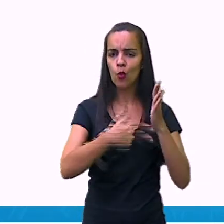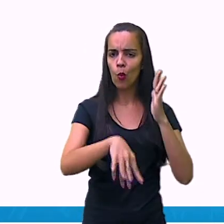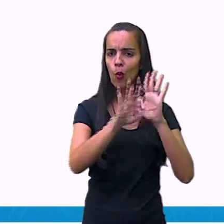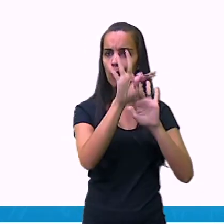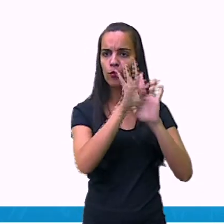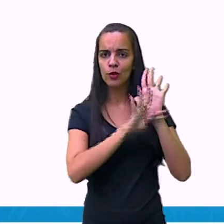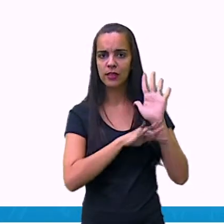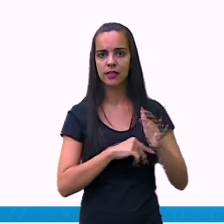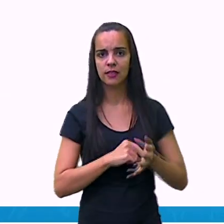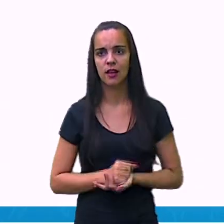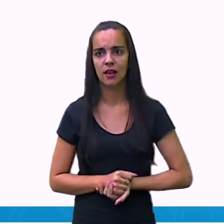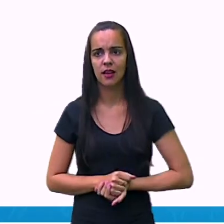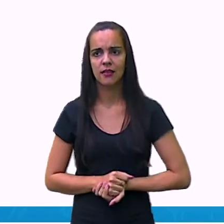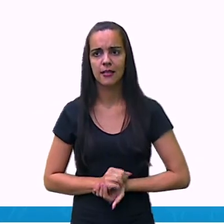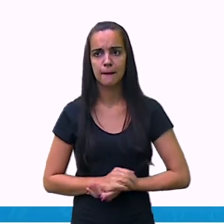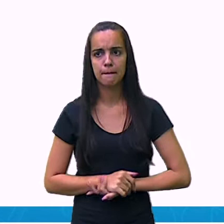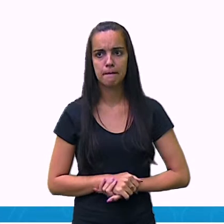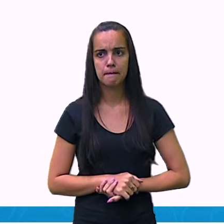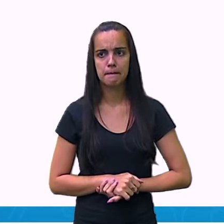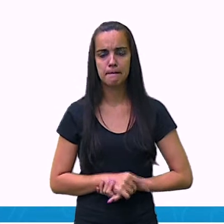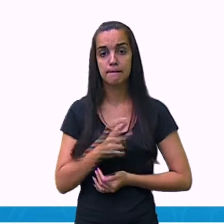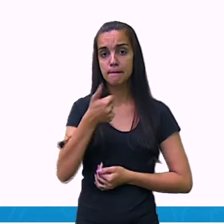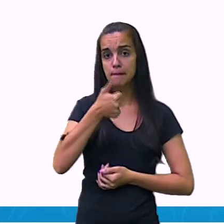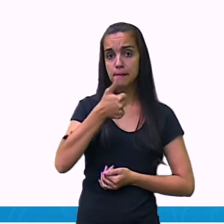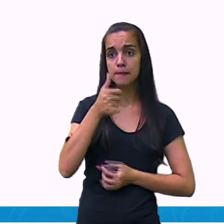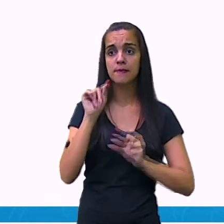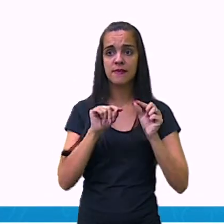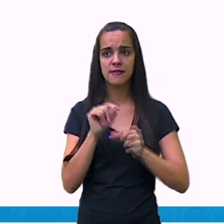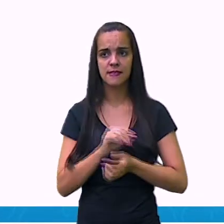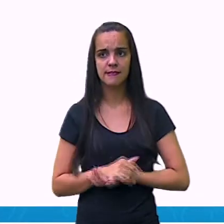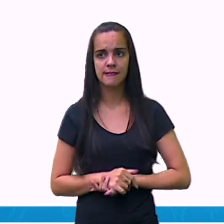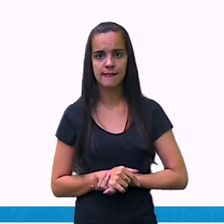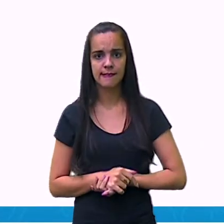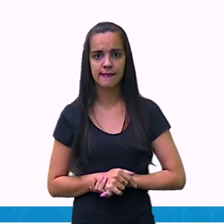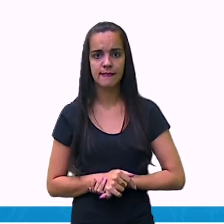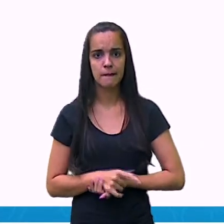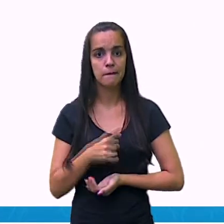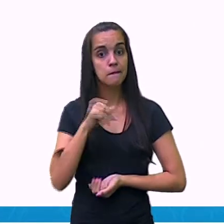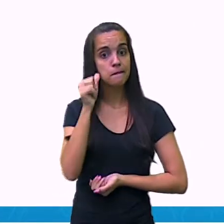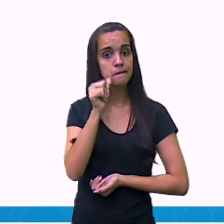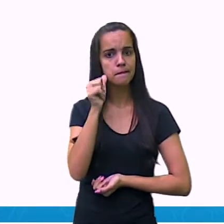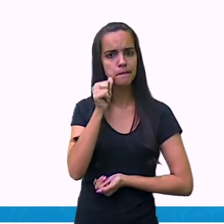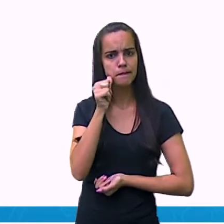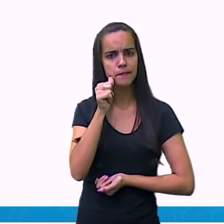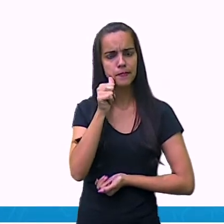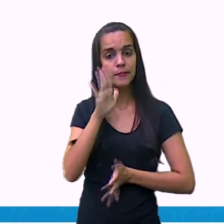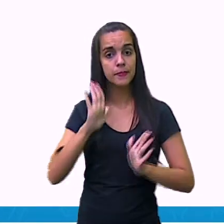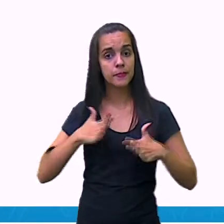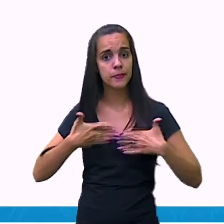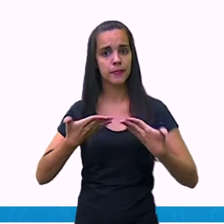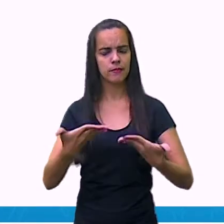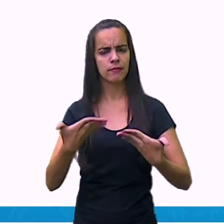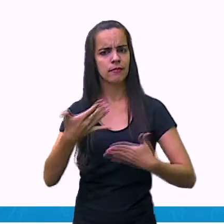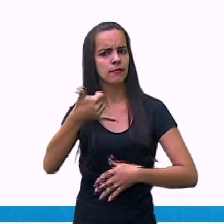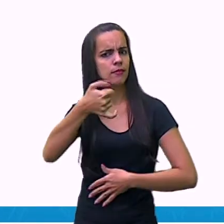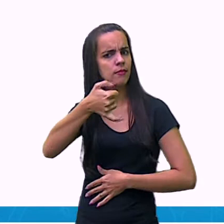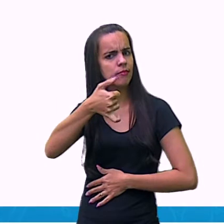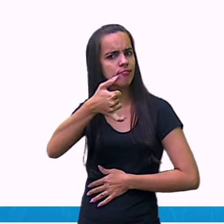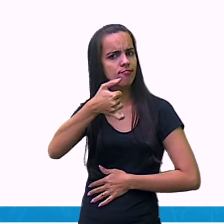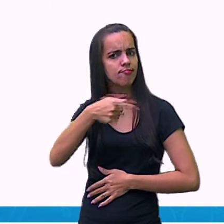novamente. Então, o que vem primeiro aí? A menina estava surpresa com a